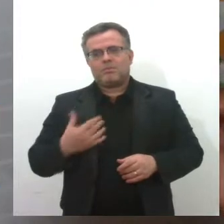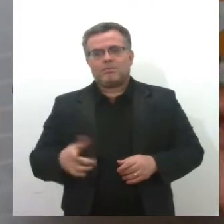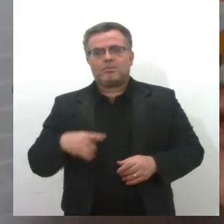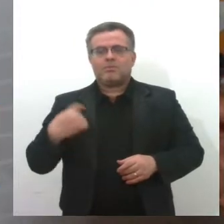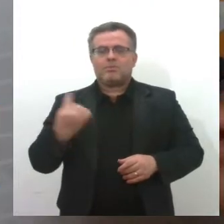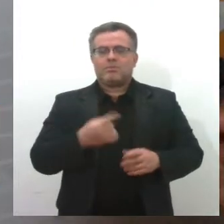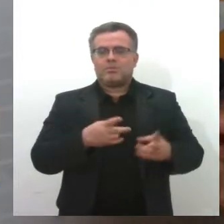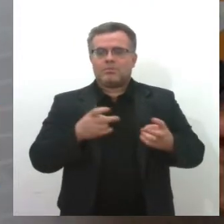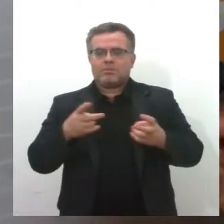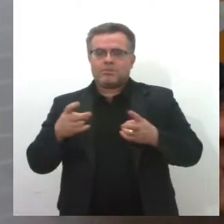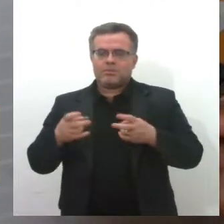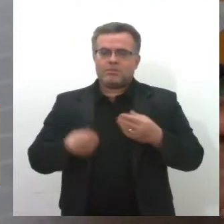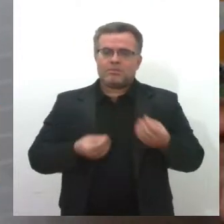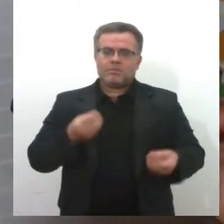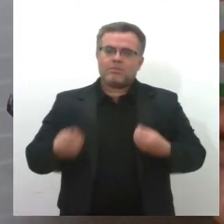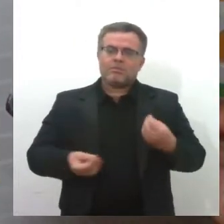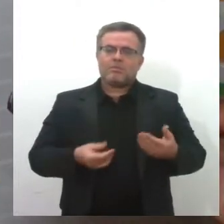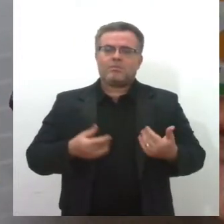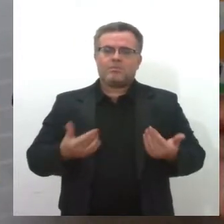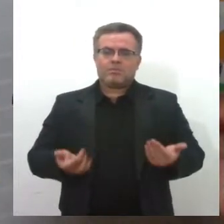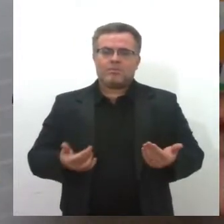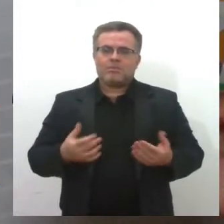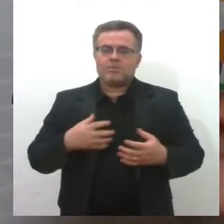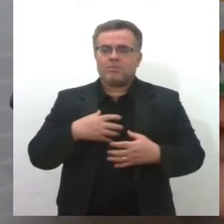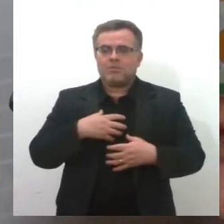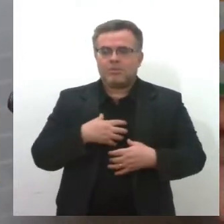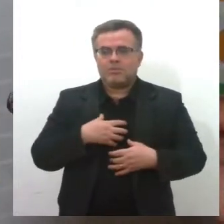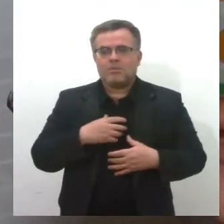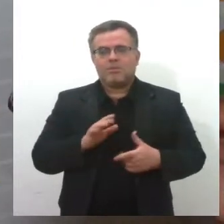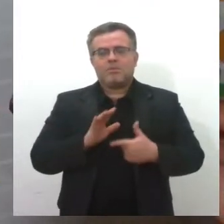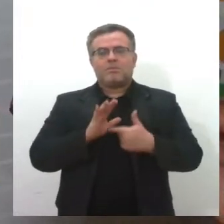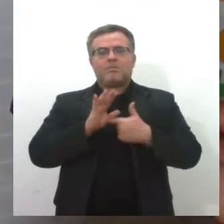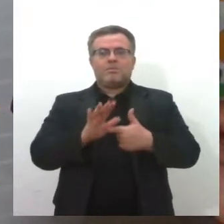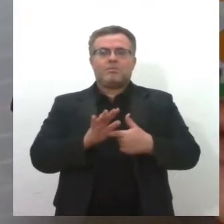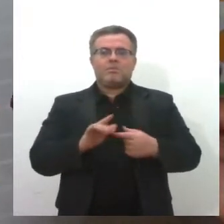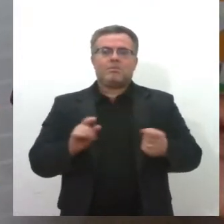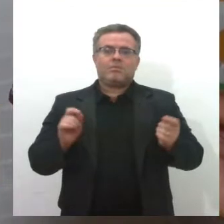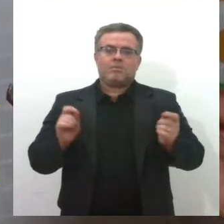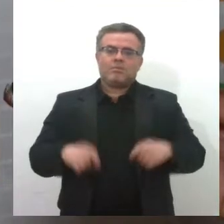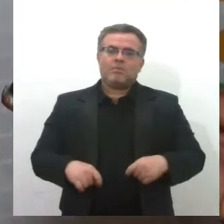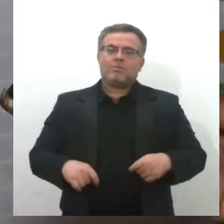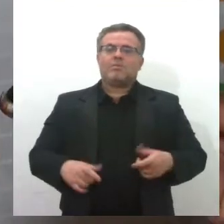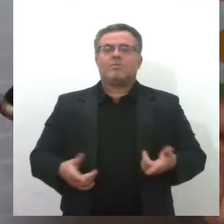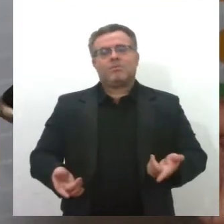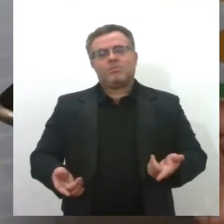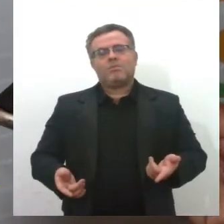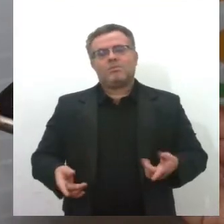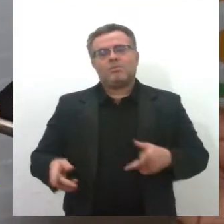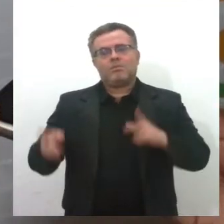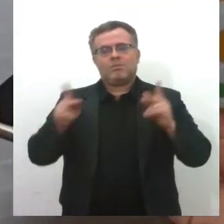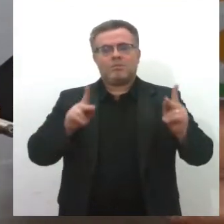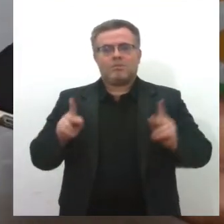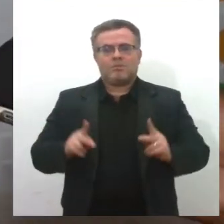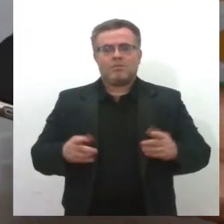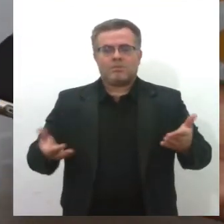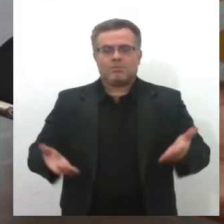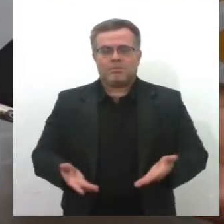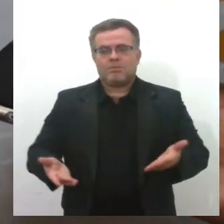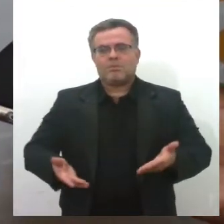já começa a desenhar a possibilidade da gente já estar nesse momento